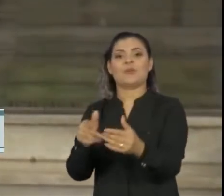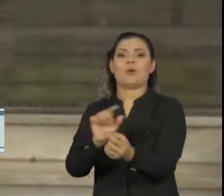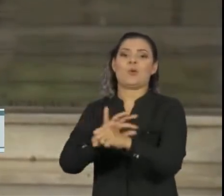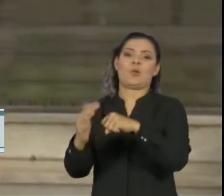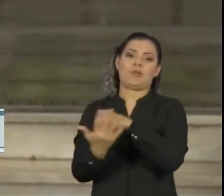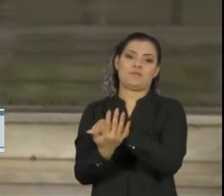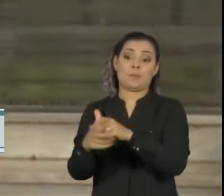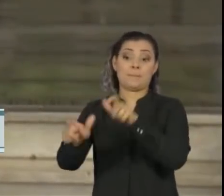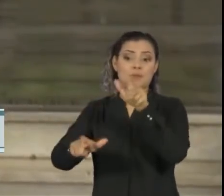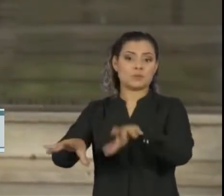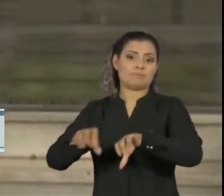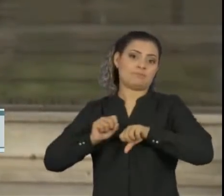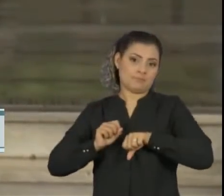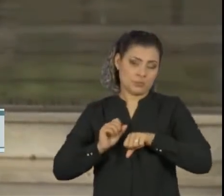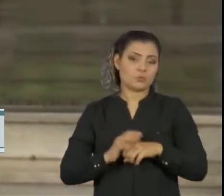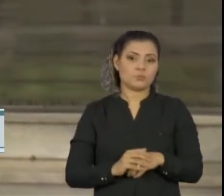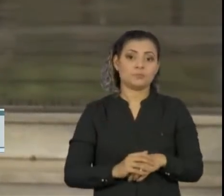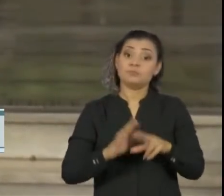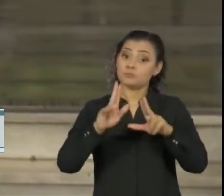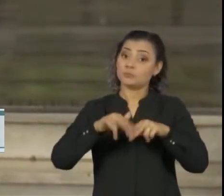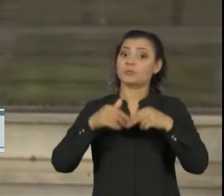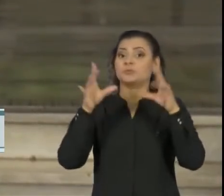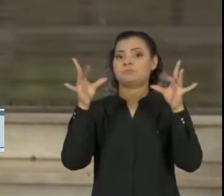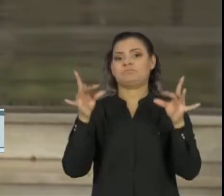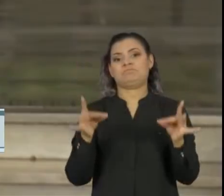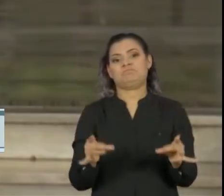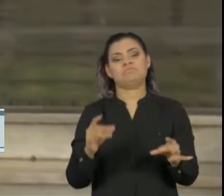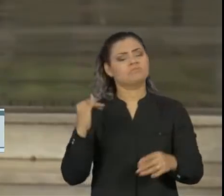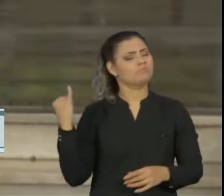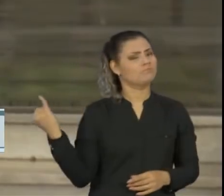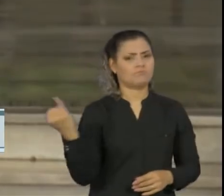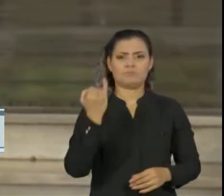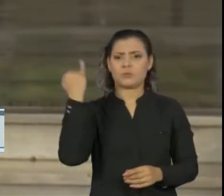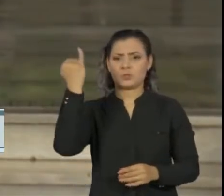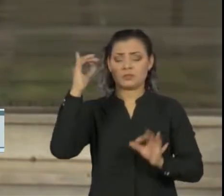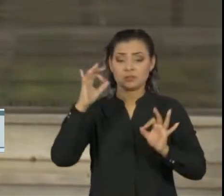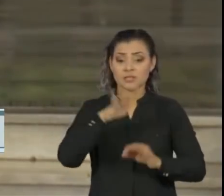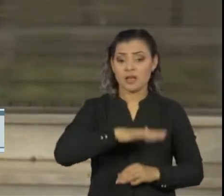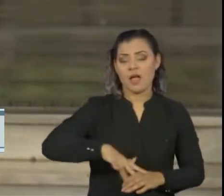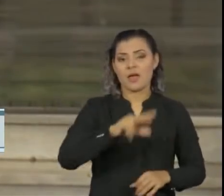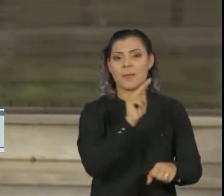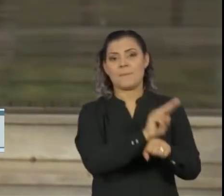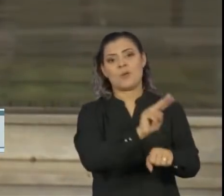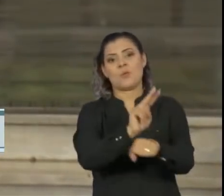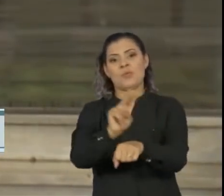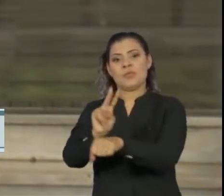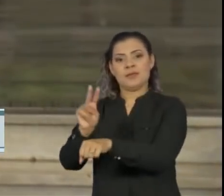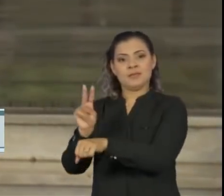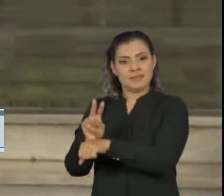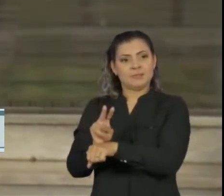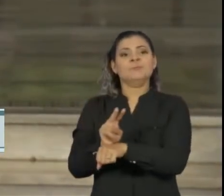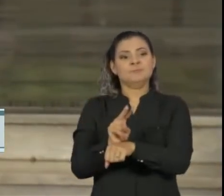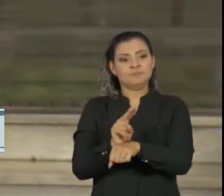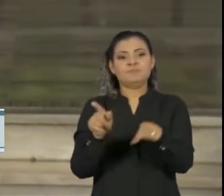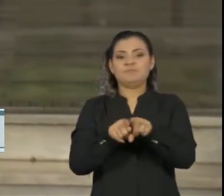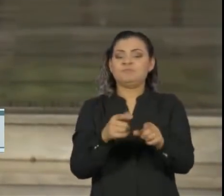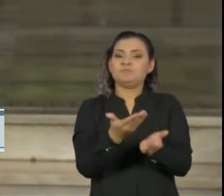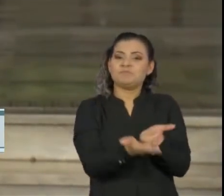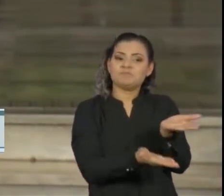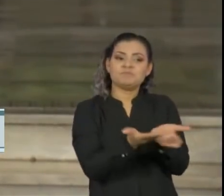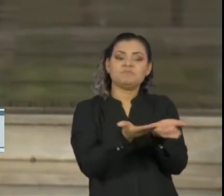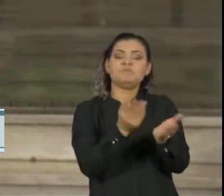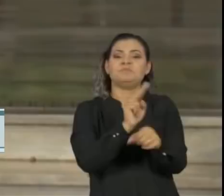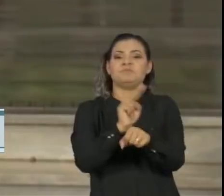pessoas infectadas. E isso faz muita diferença no sistema de proteção preventiva e